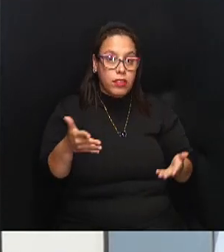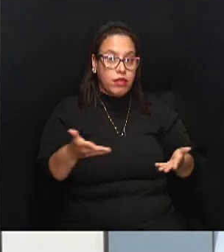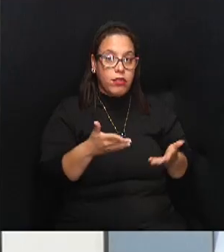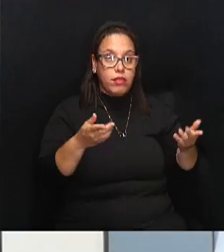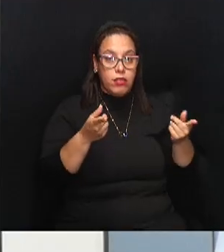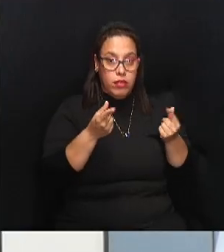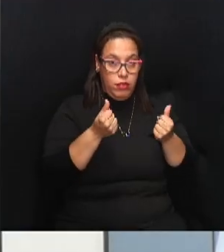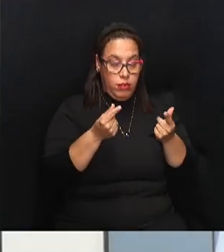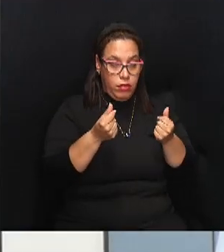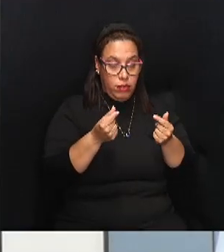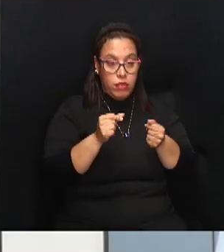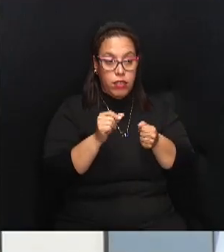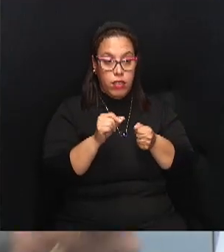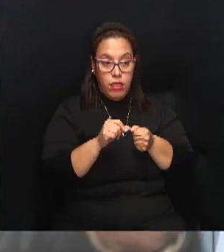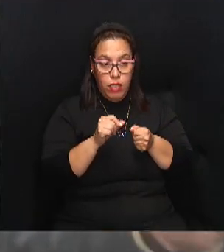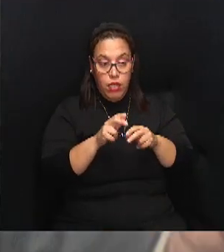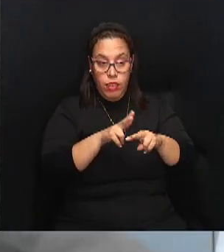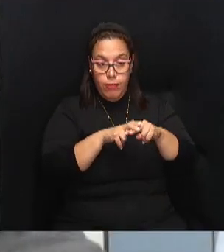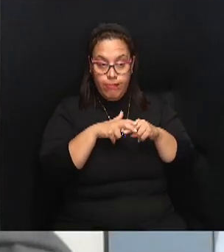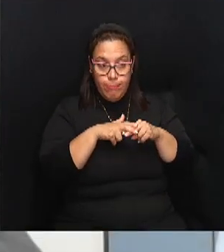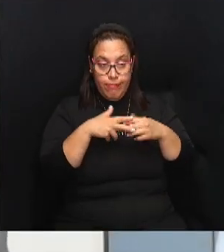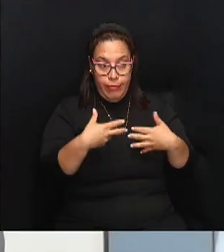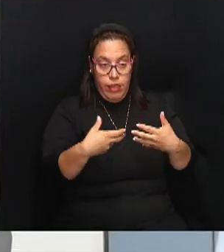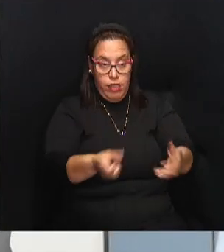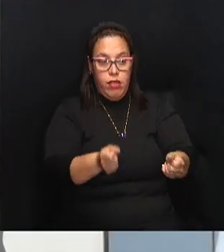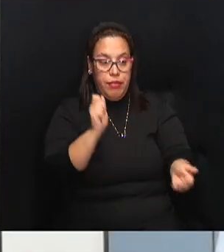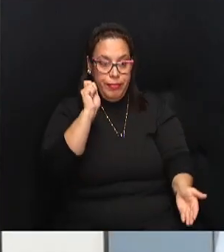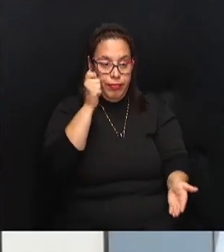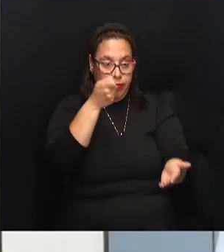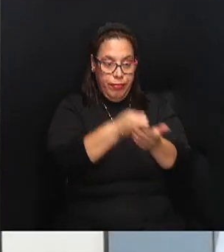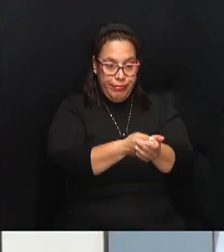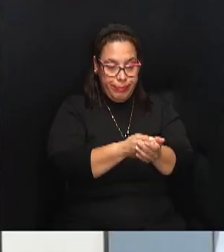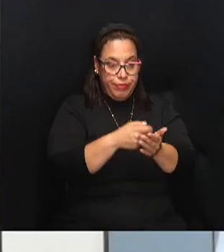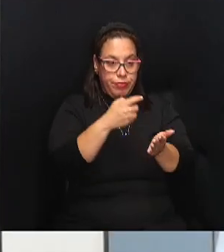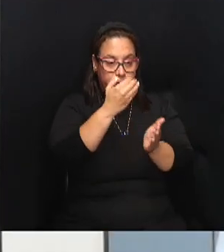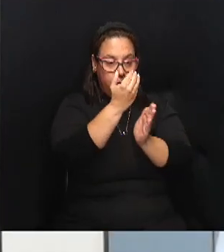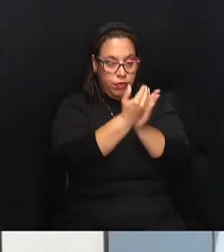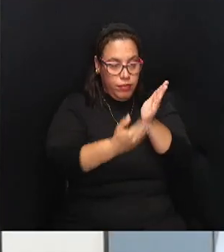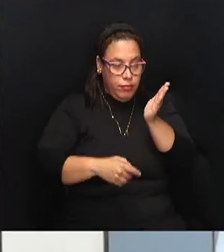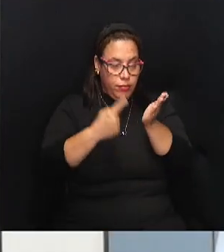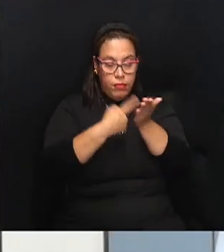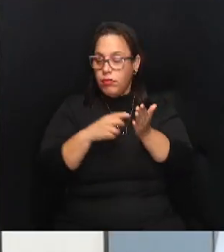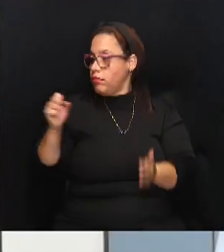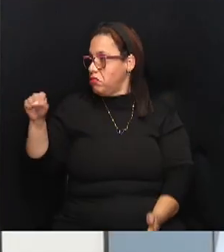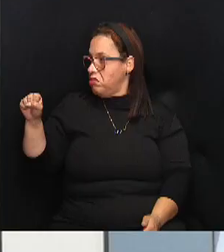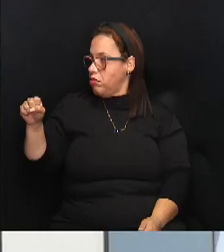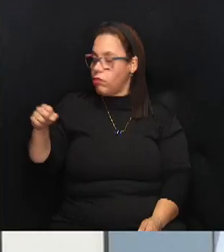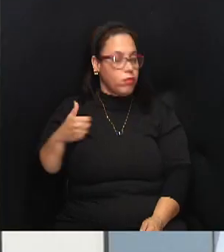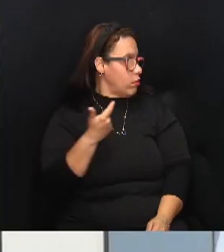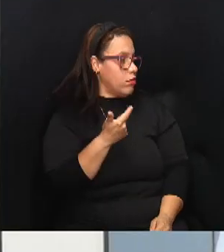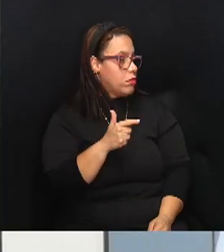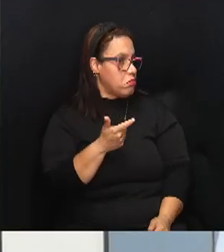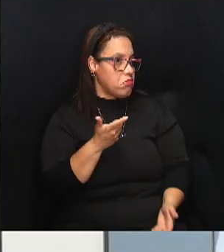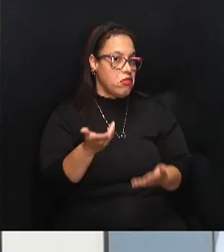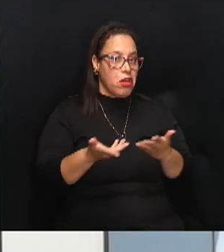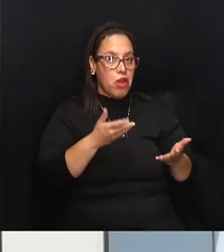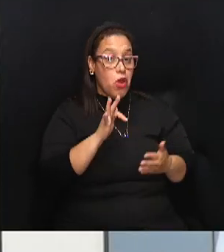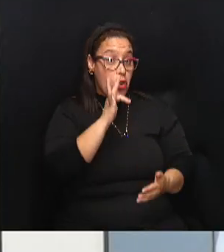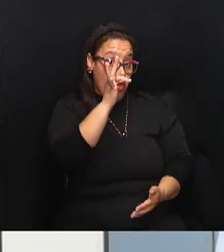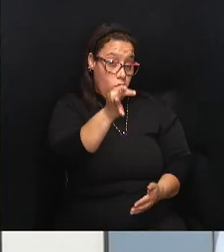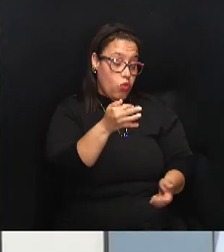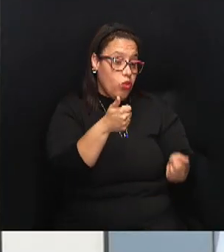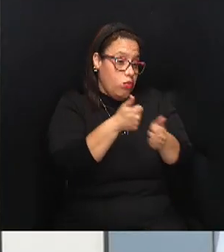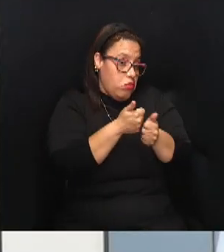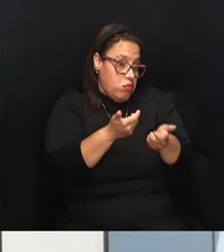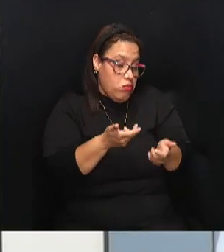dotação orçamentária para conseguir pagar esse convênio. Não quer dizer que numa dotação